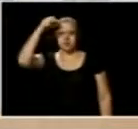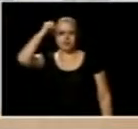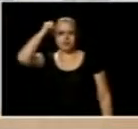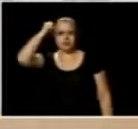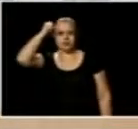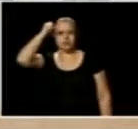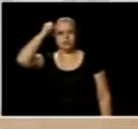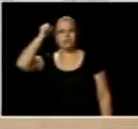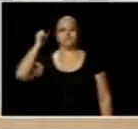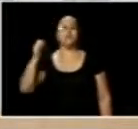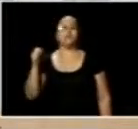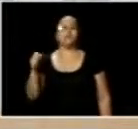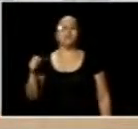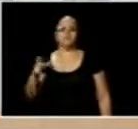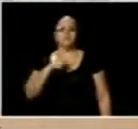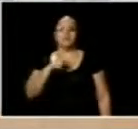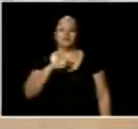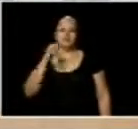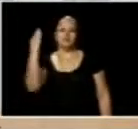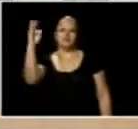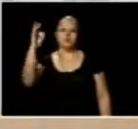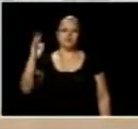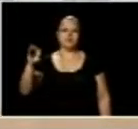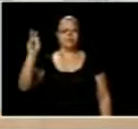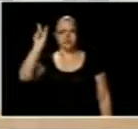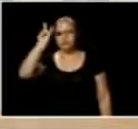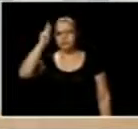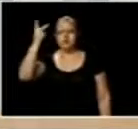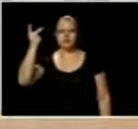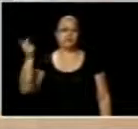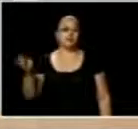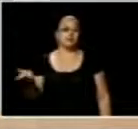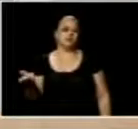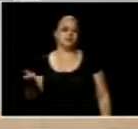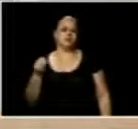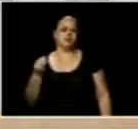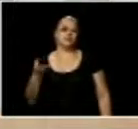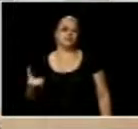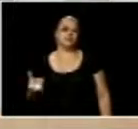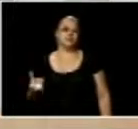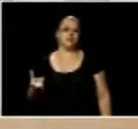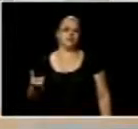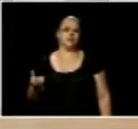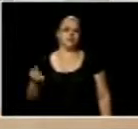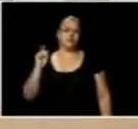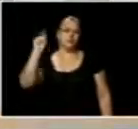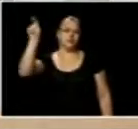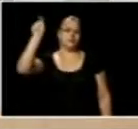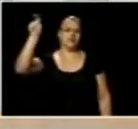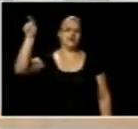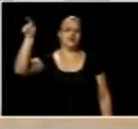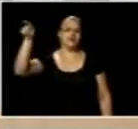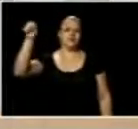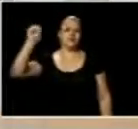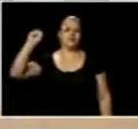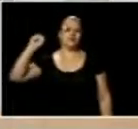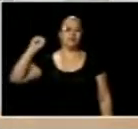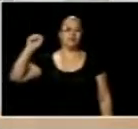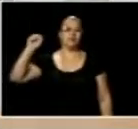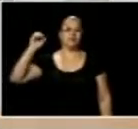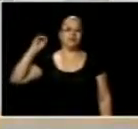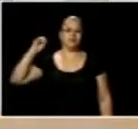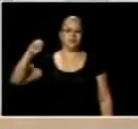de Taubaté. São Luís do Paraitinga inventaram o Saci. O Saci é daqui, é a criação de